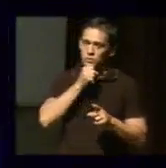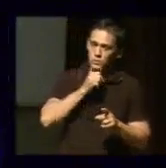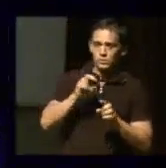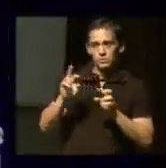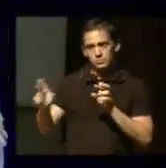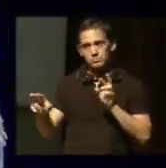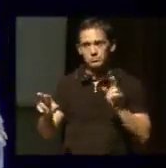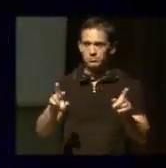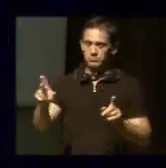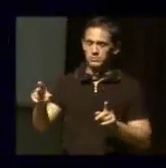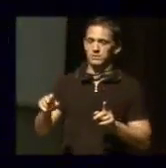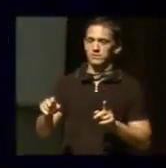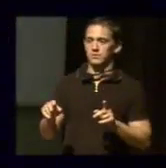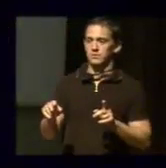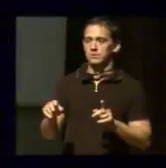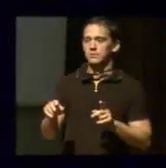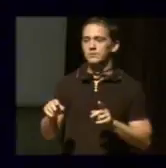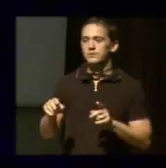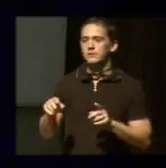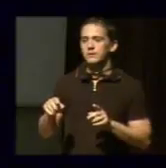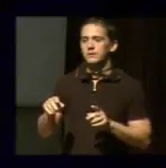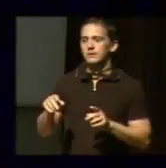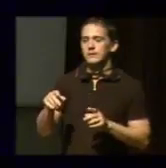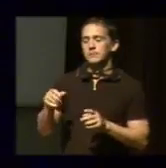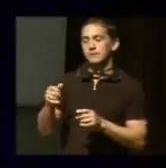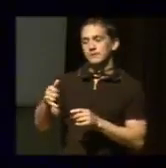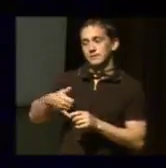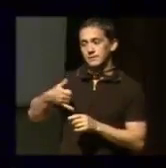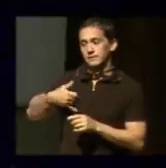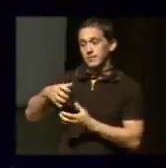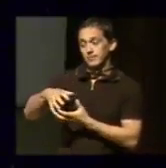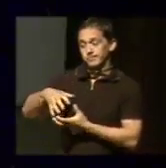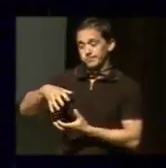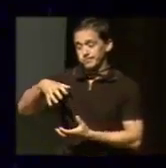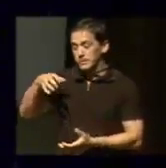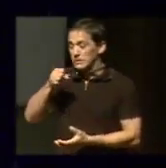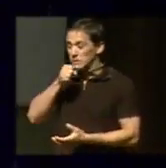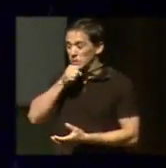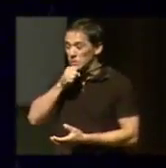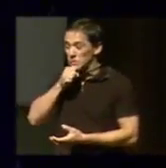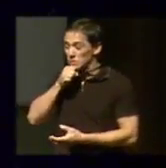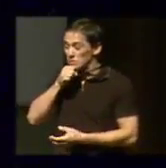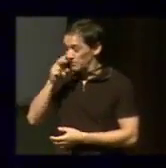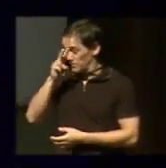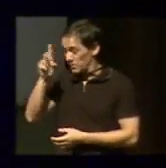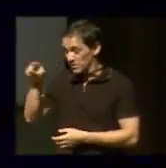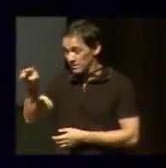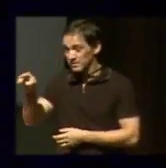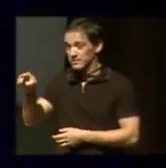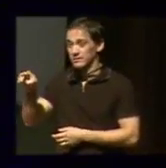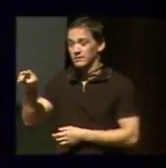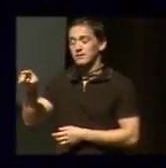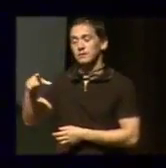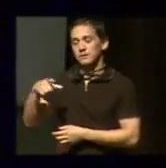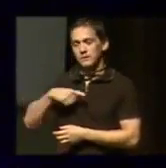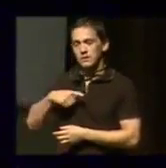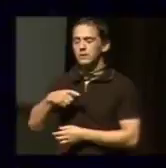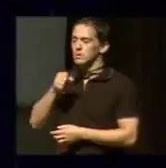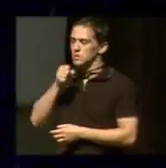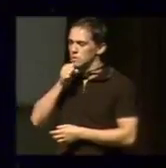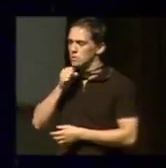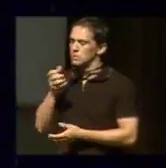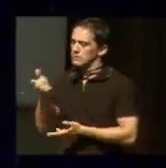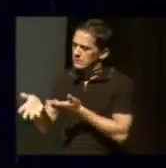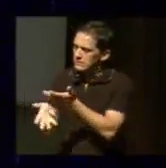vai tratar de uma idade bem mais avançada, a gente vai ter na nossa frente um idoso que merece todo o nosso respeito, mas que vai estar